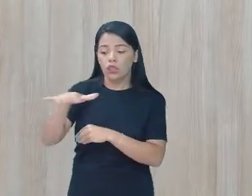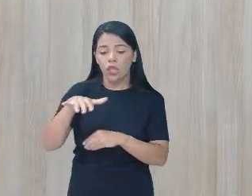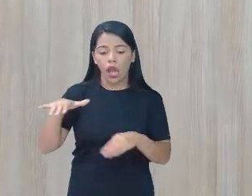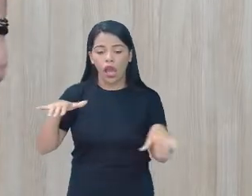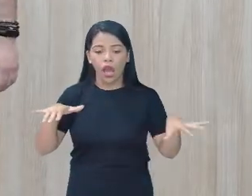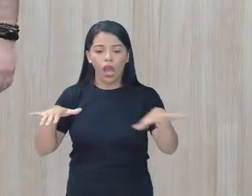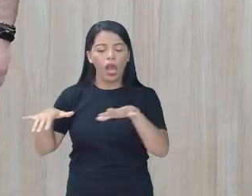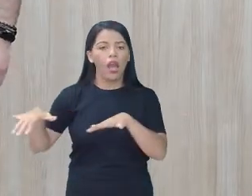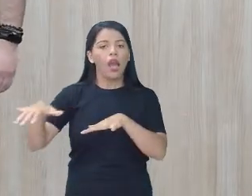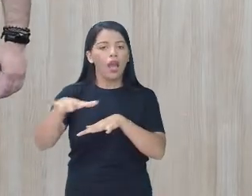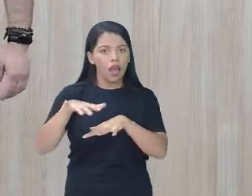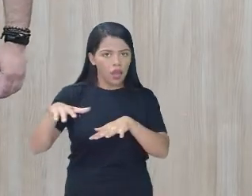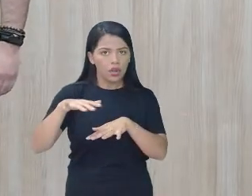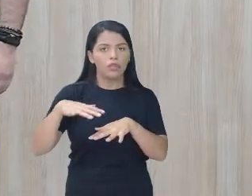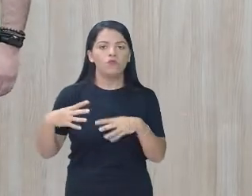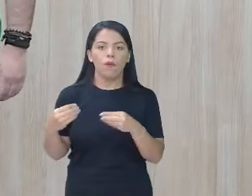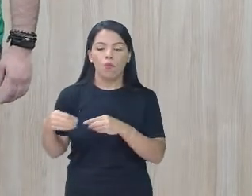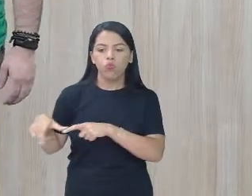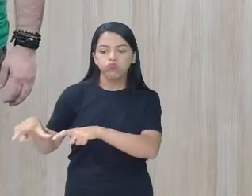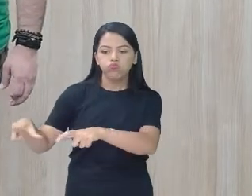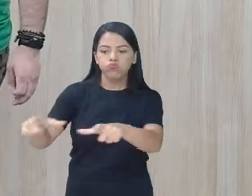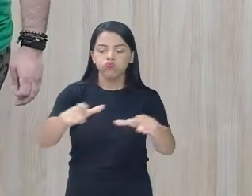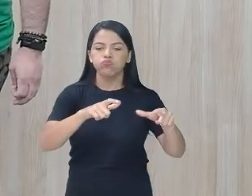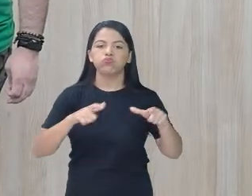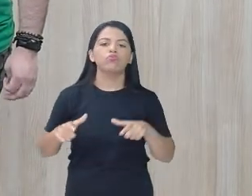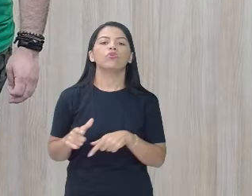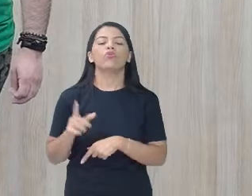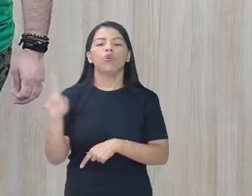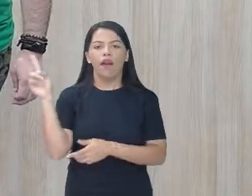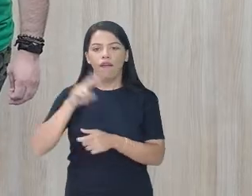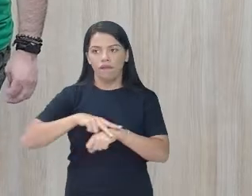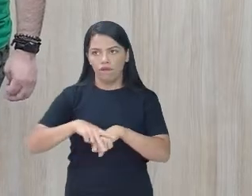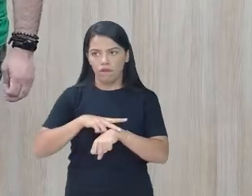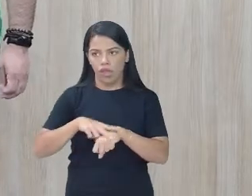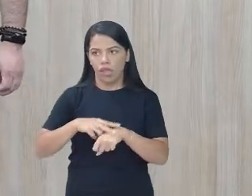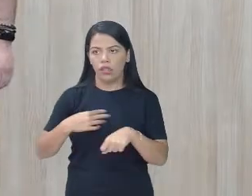do Recife, né? Vejam, além das praças do